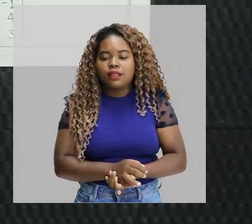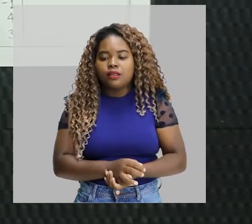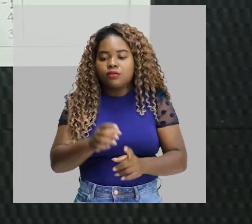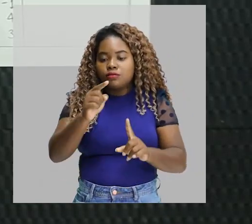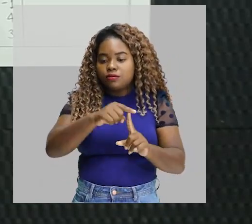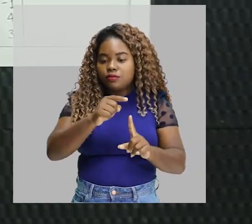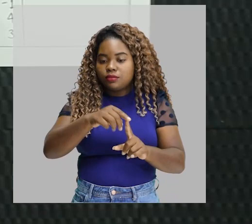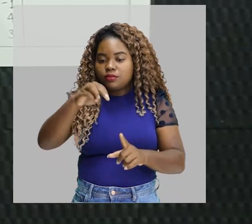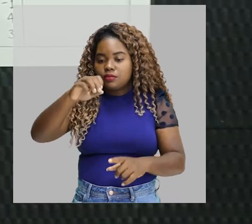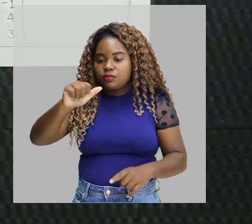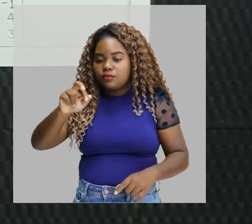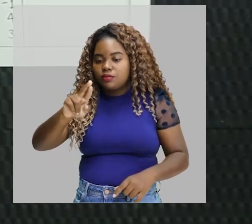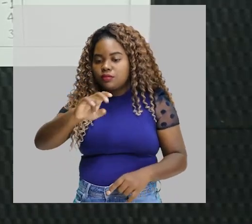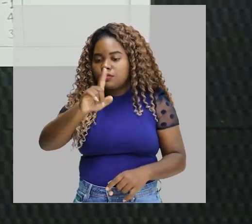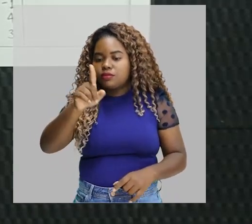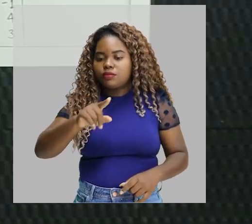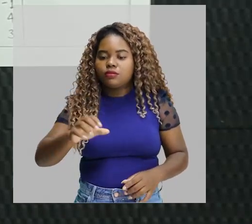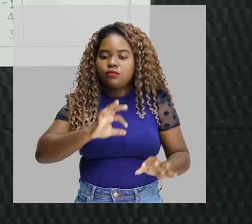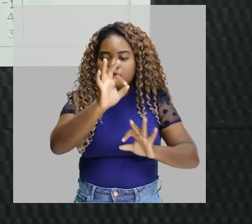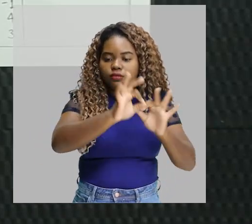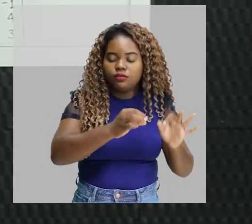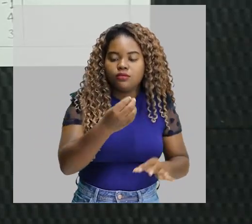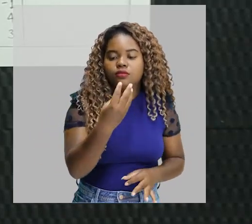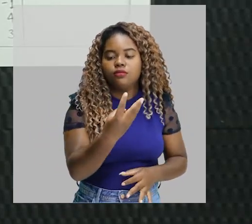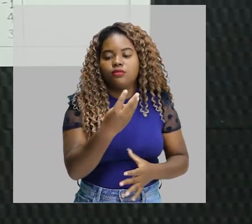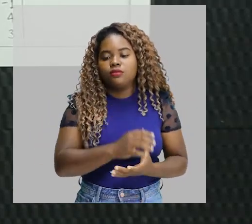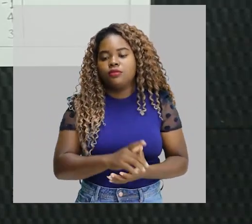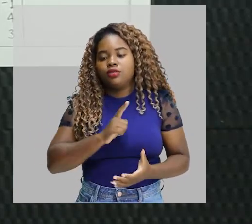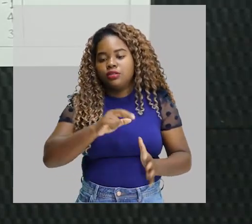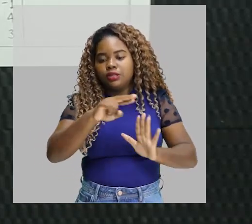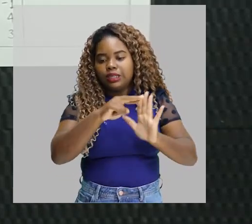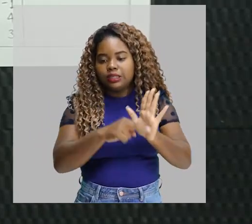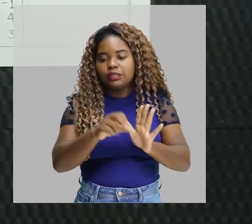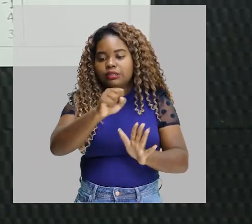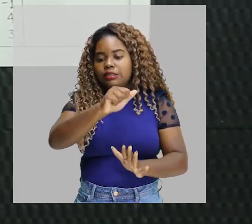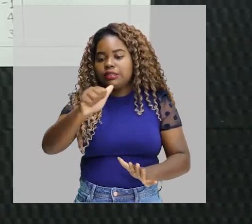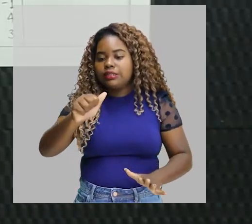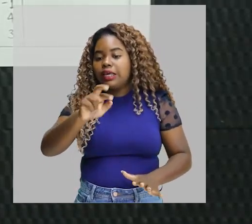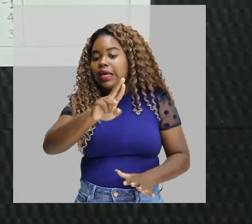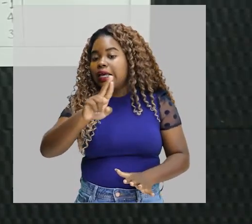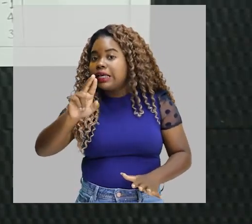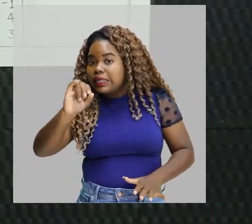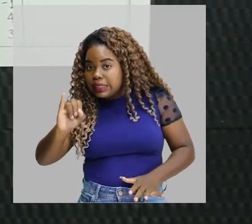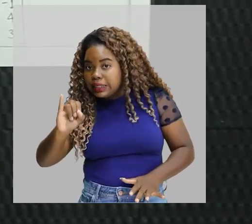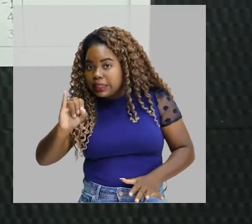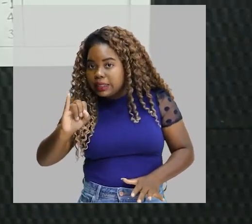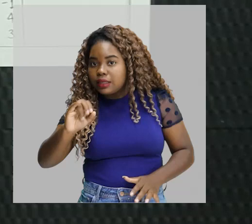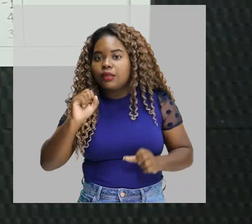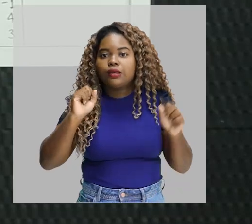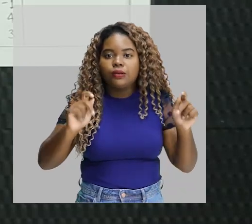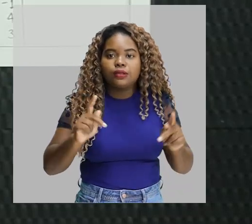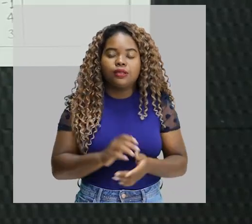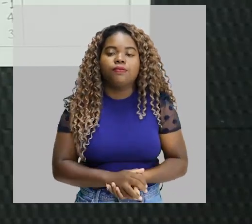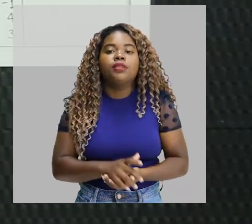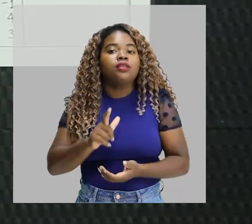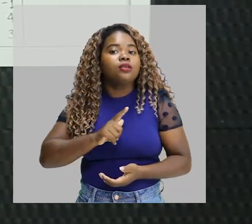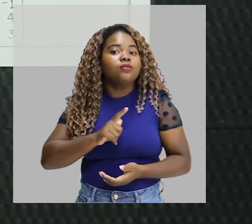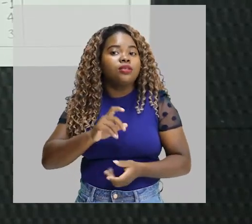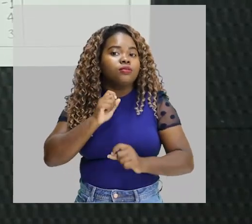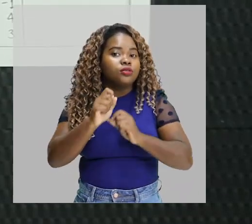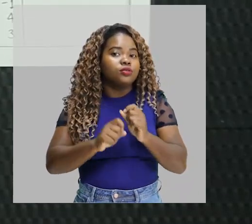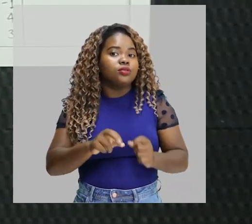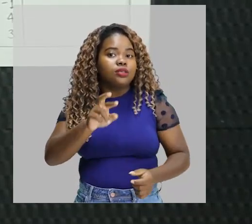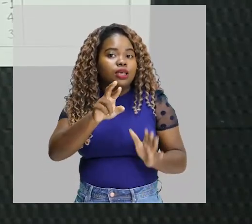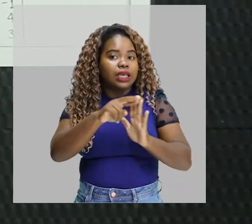de ordem 3 usando que nós chamamos de regra de sair OK olha então teorema de sair